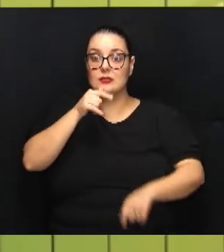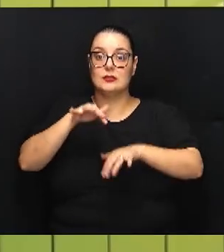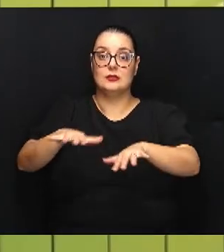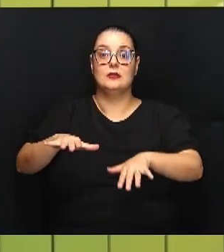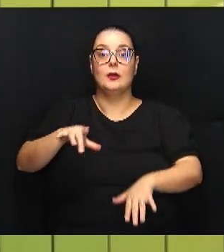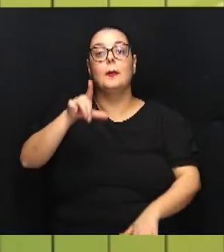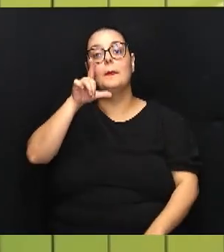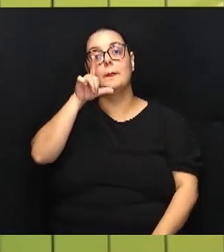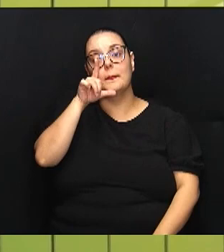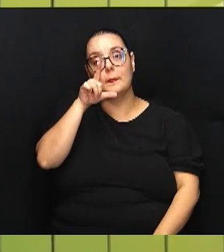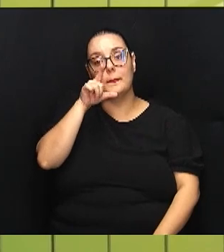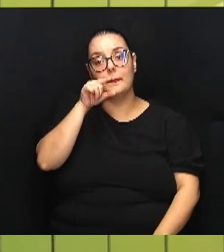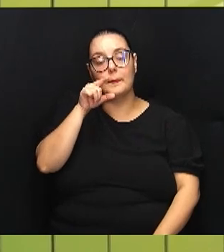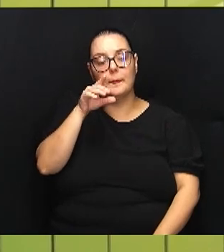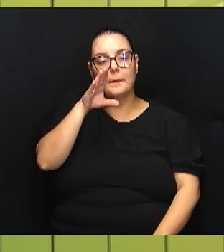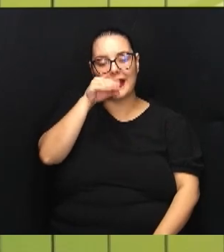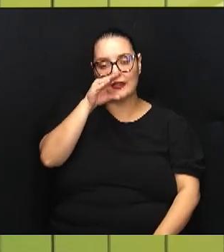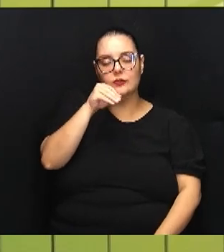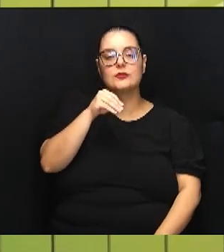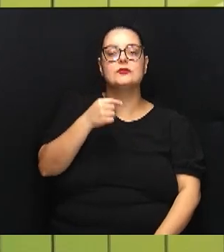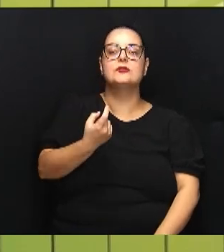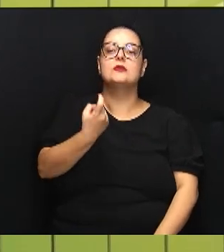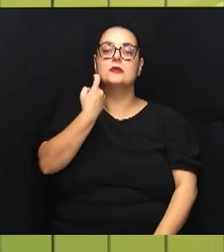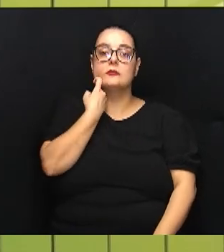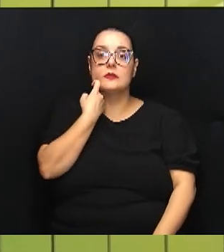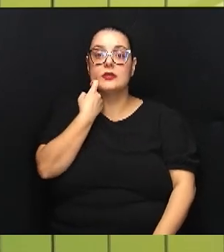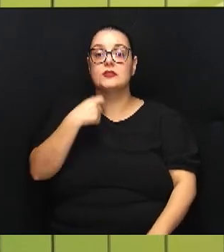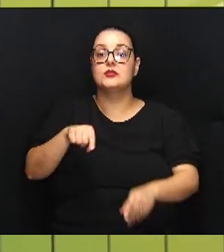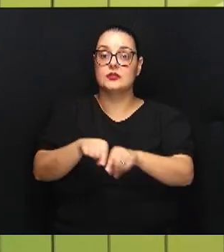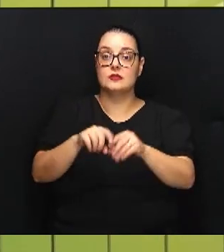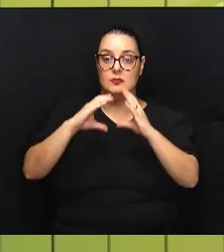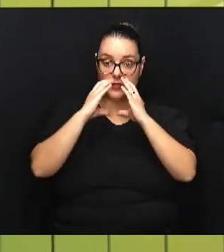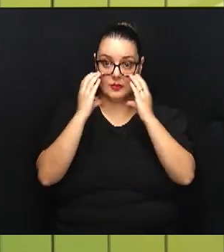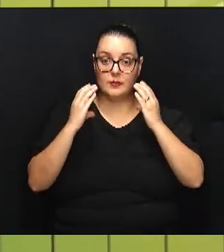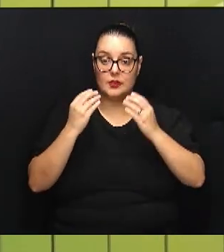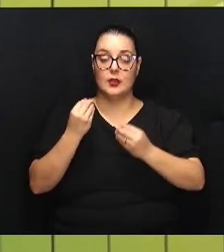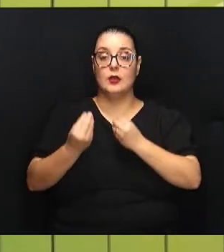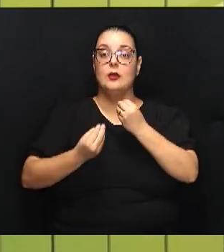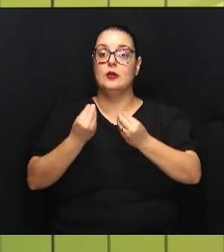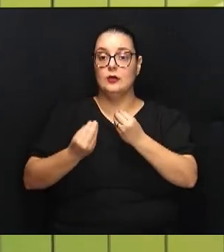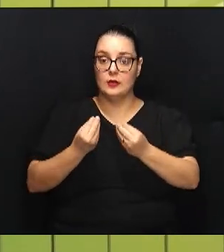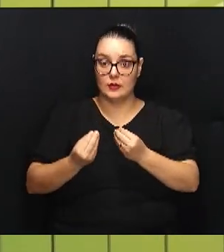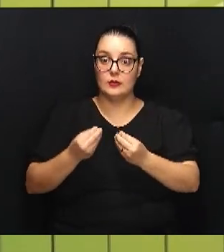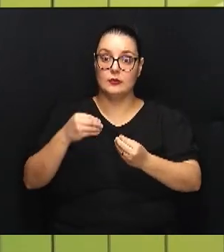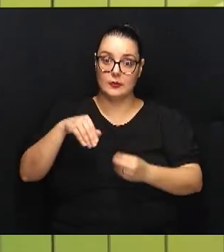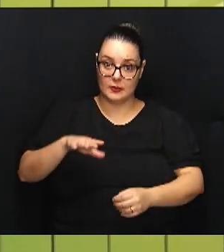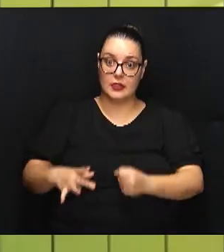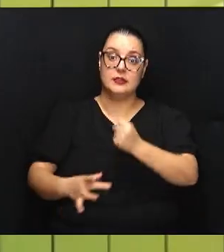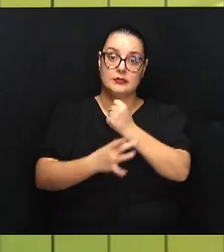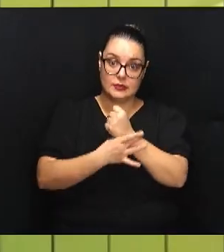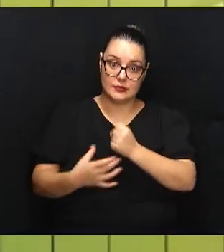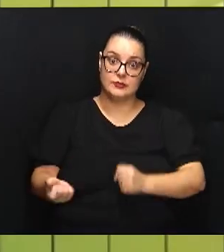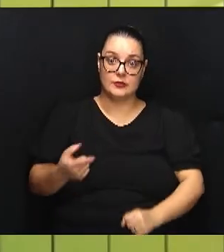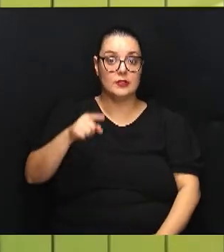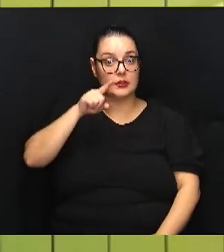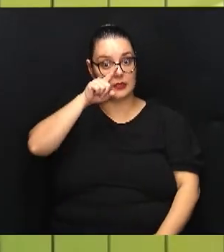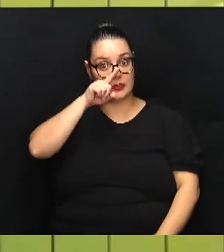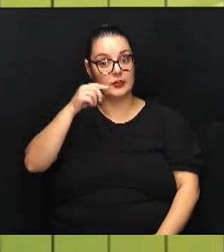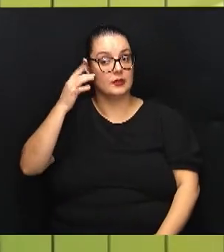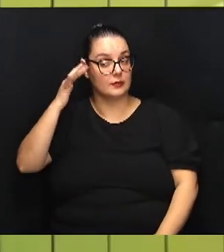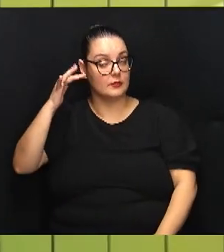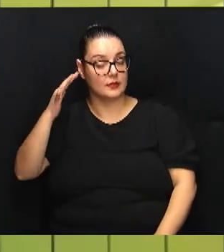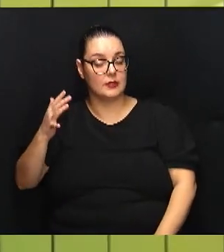Jundiaí, colorindo patos, peixes e até capivaras. Quem vai explicar para a gente como é mais seguro do que a gente